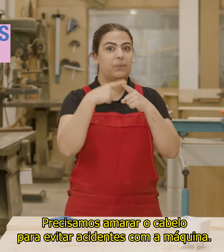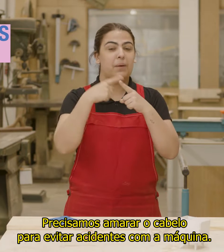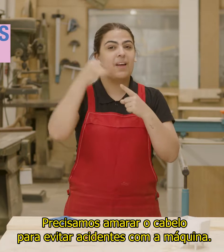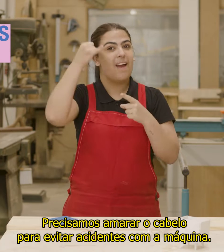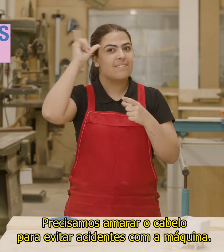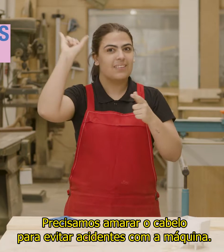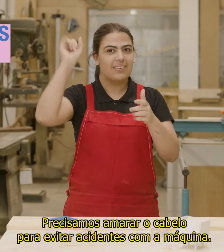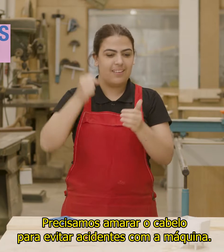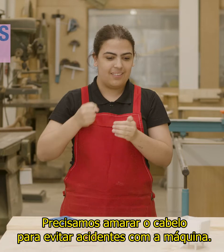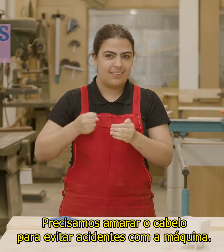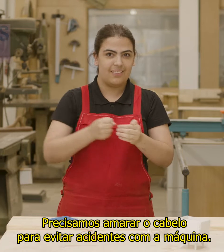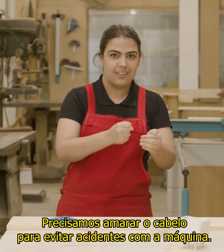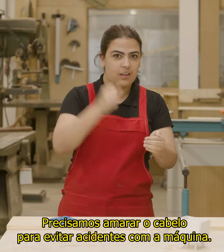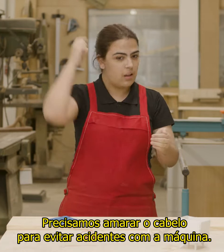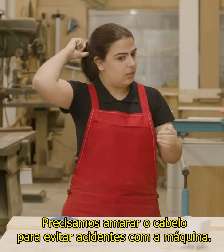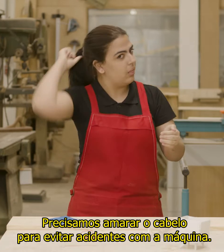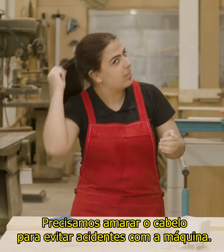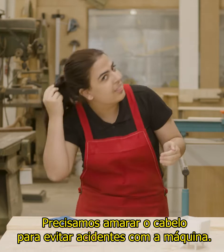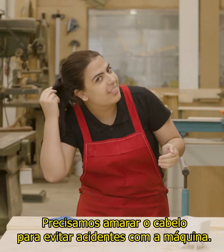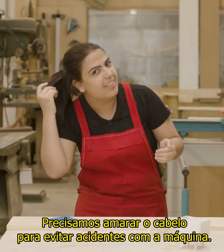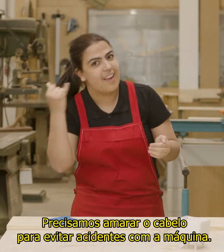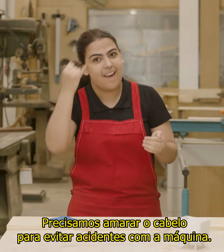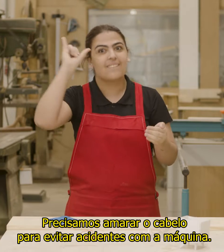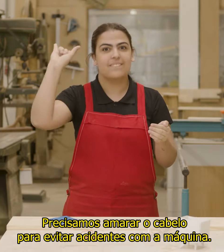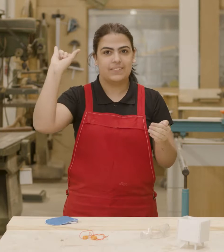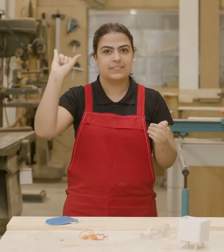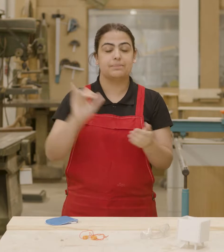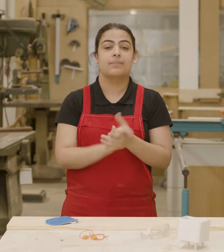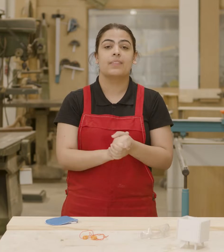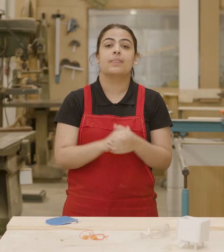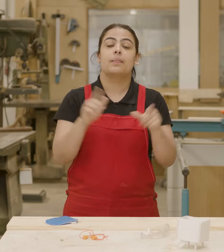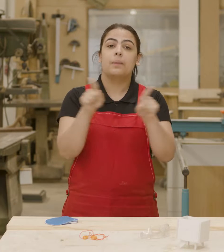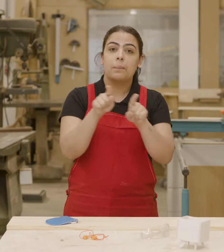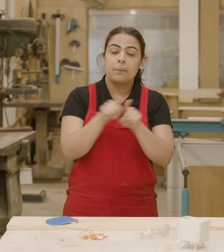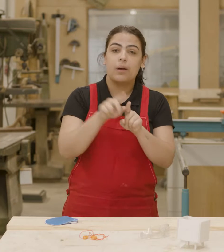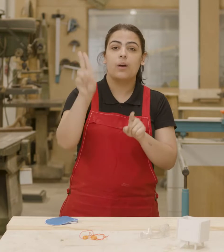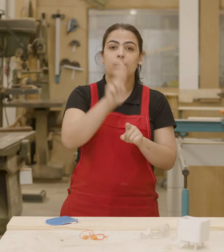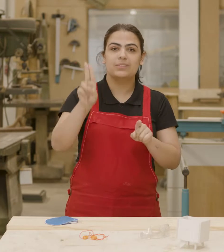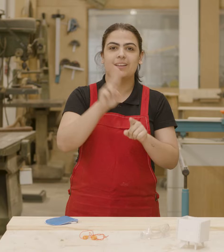Precisamos amarrar o cabelo para evitar acidentes com a máquina.